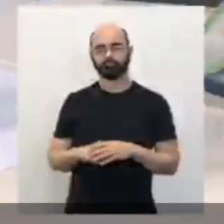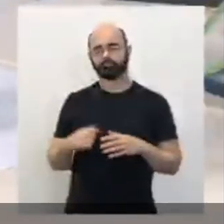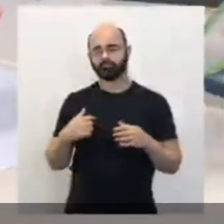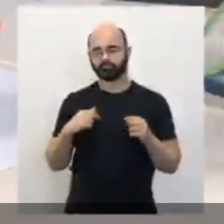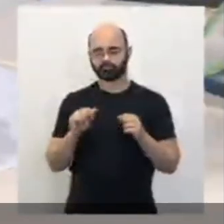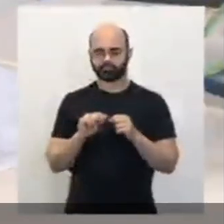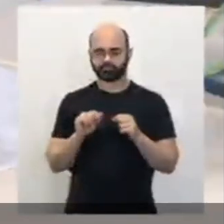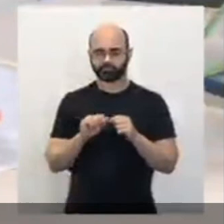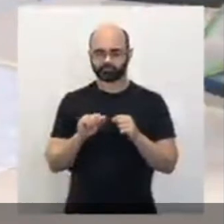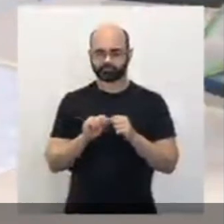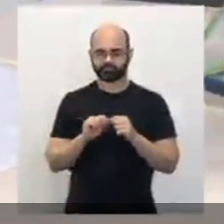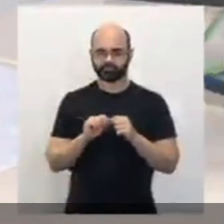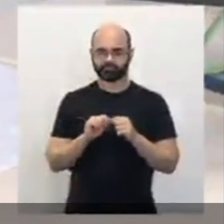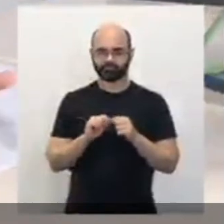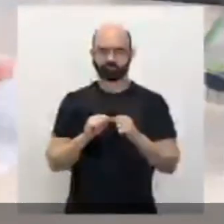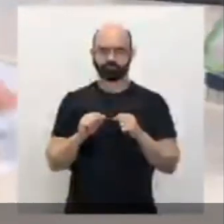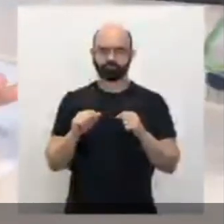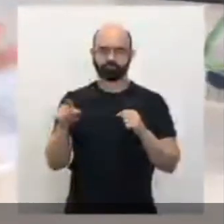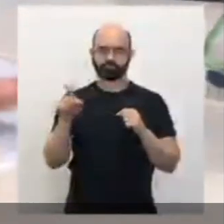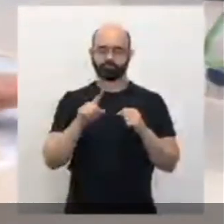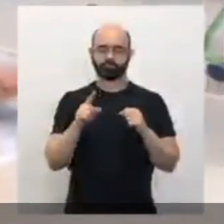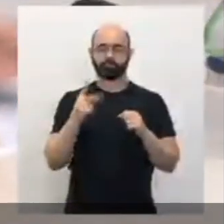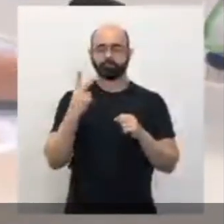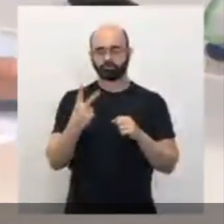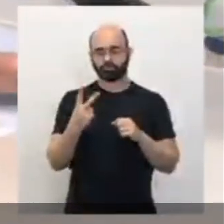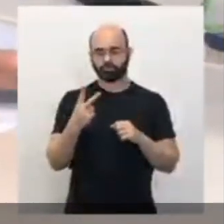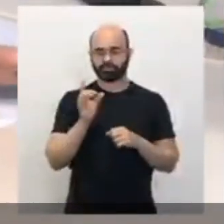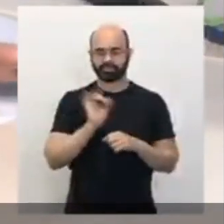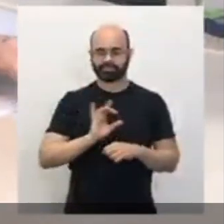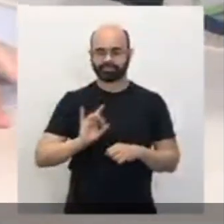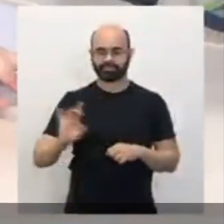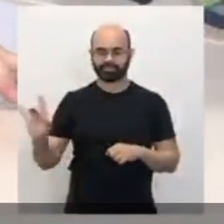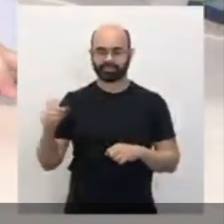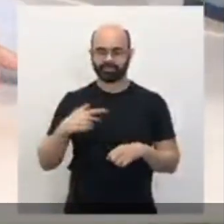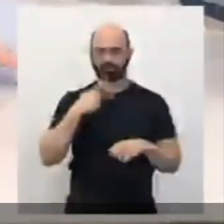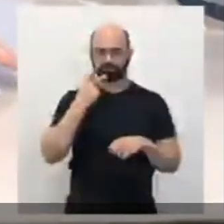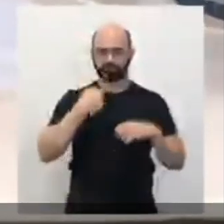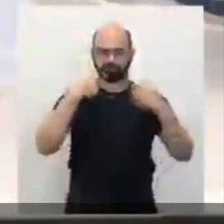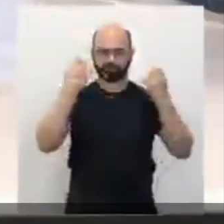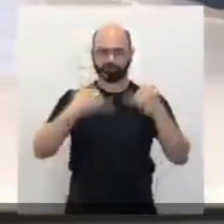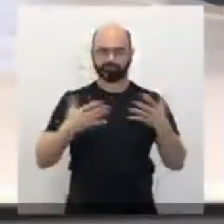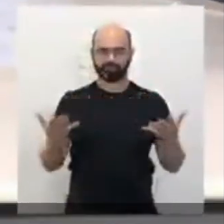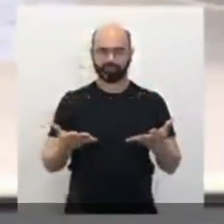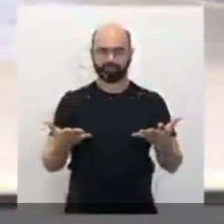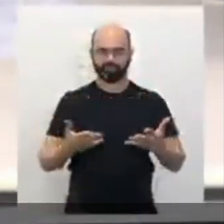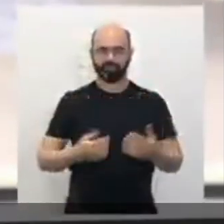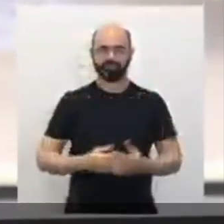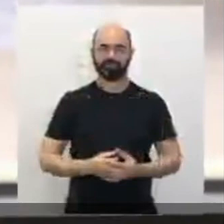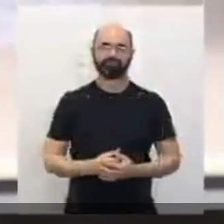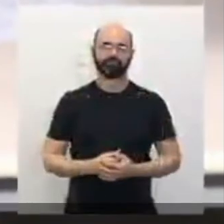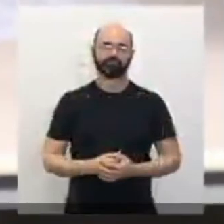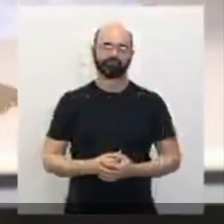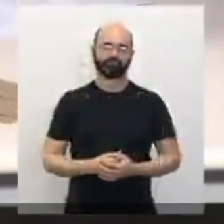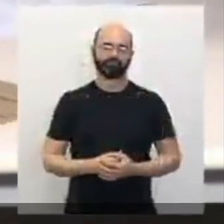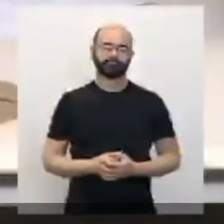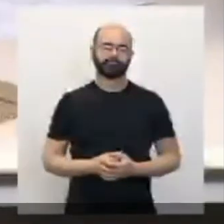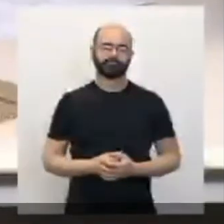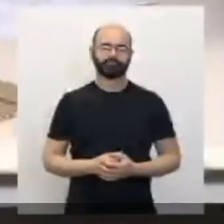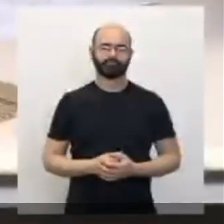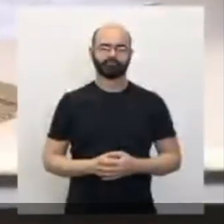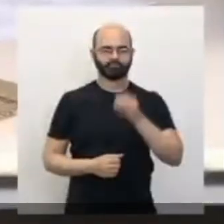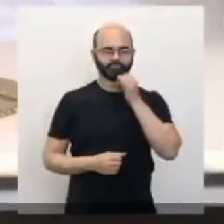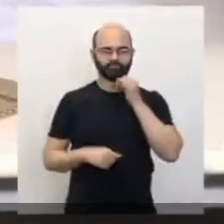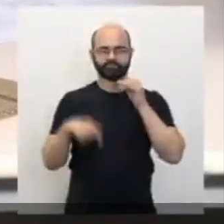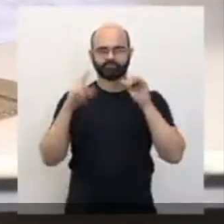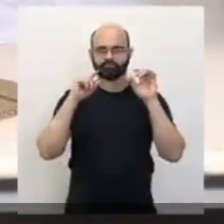só com... Você vai ter que basicamente ter dois de cada um que eu vou comentar agora. Então, eu tenho... Vamos pensar aqui. Eu tenho dois